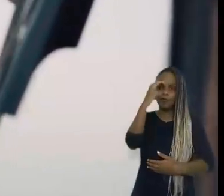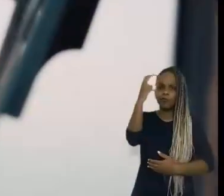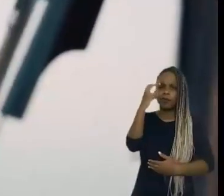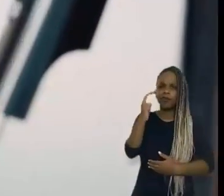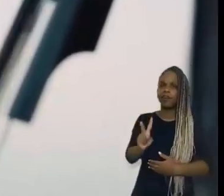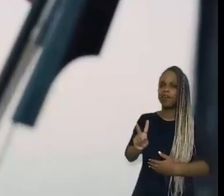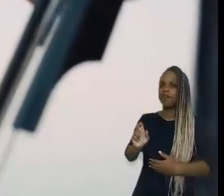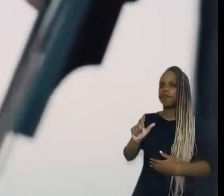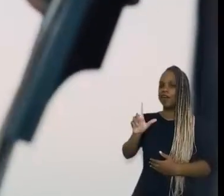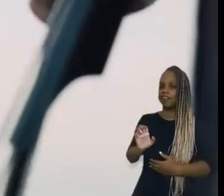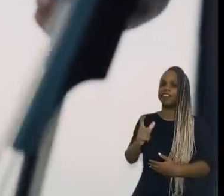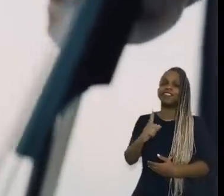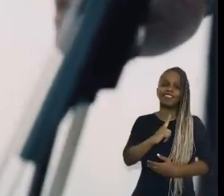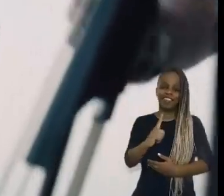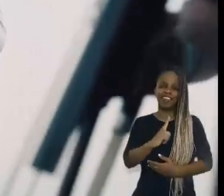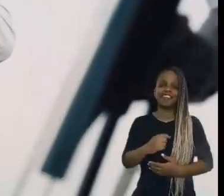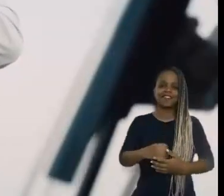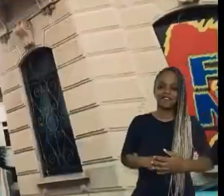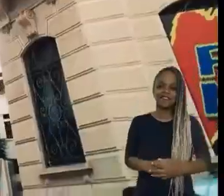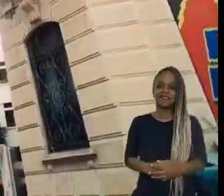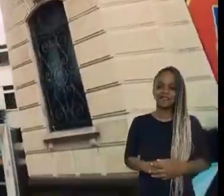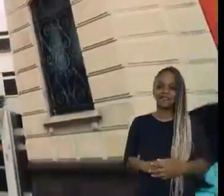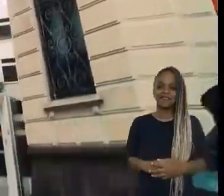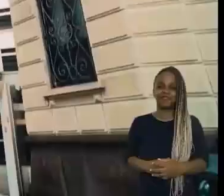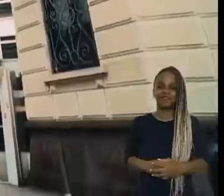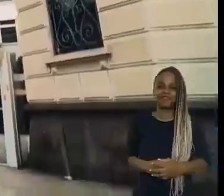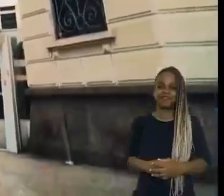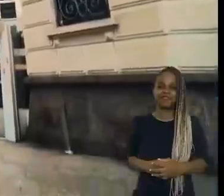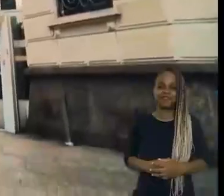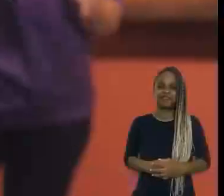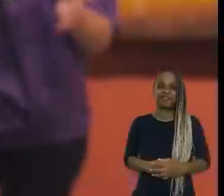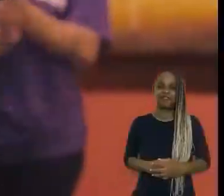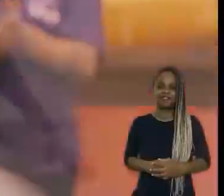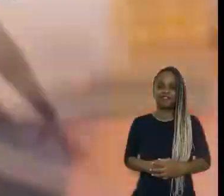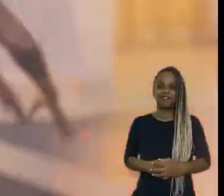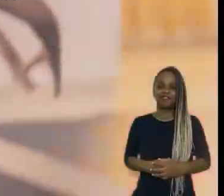Onde tem cultura, a Vale está.